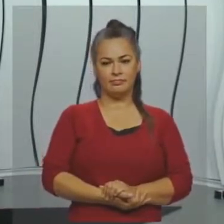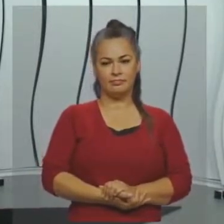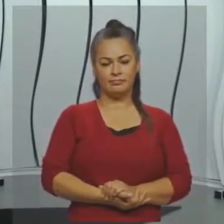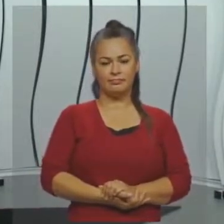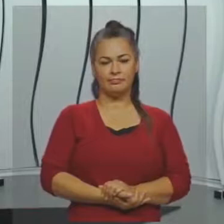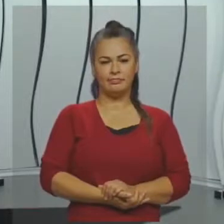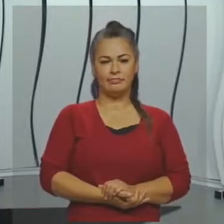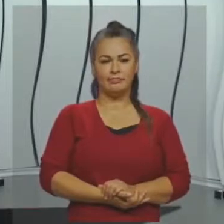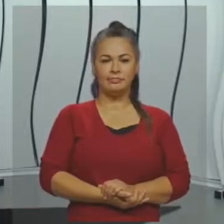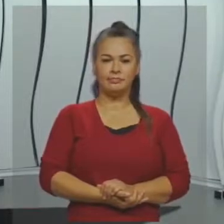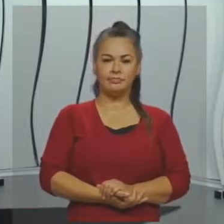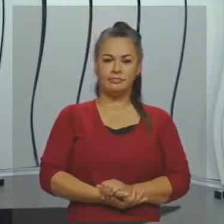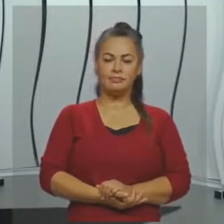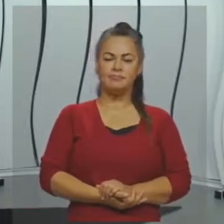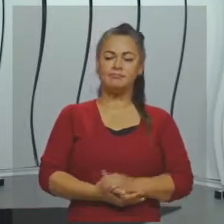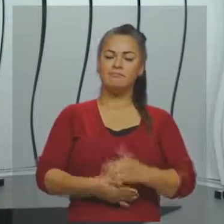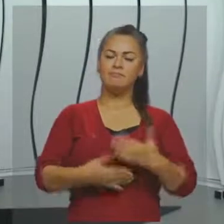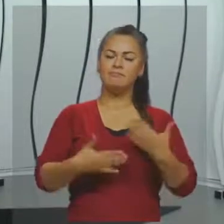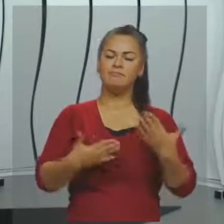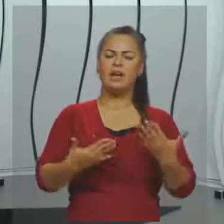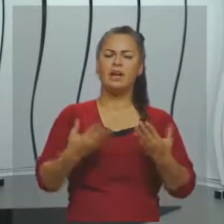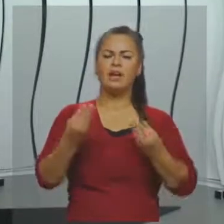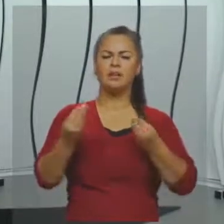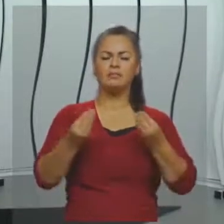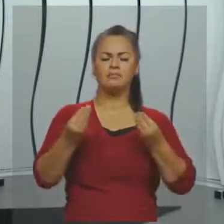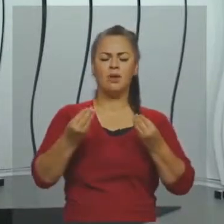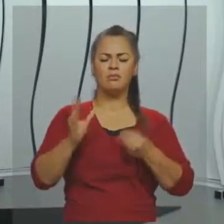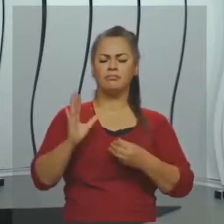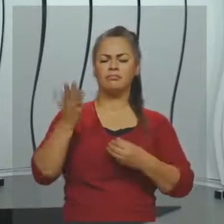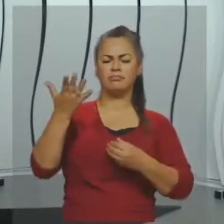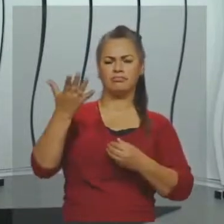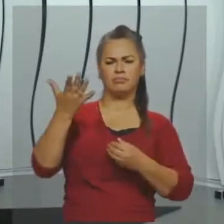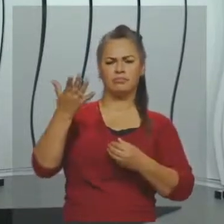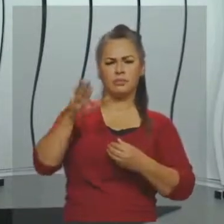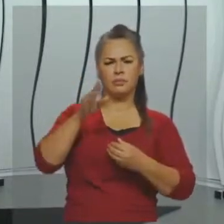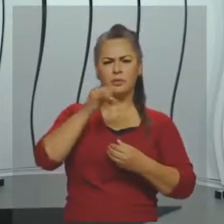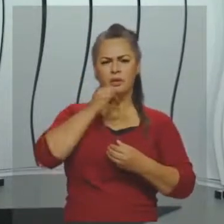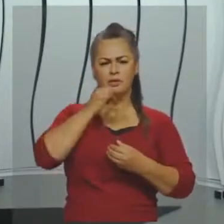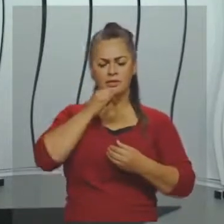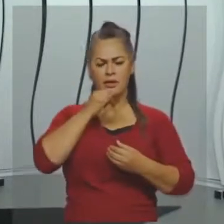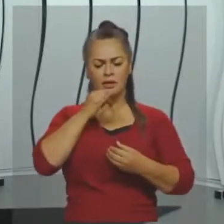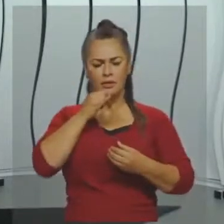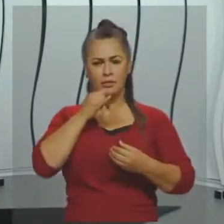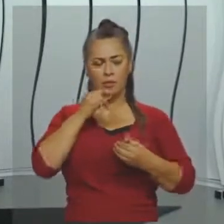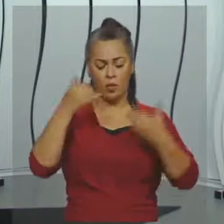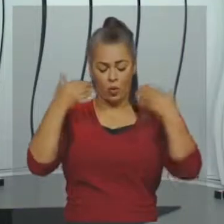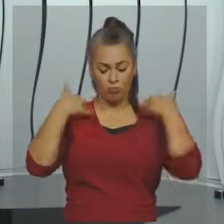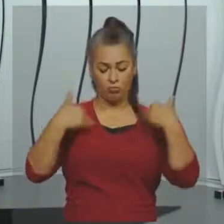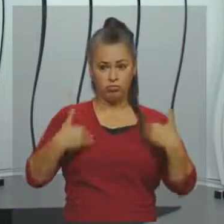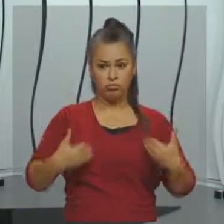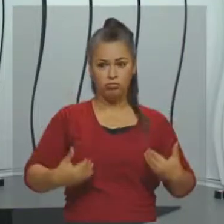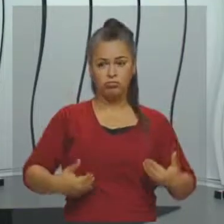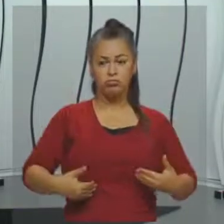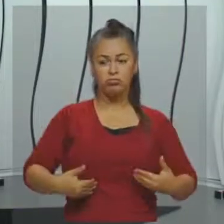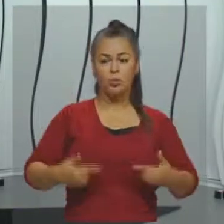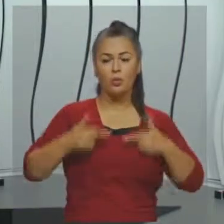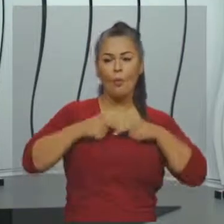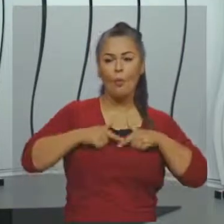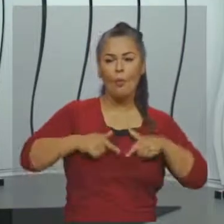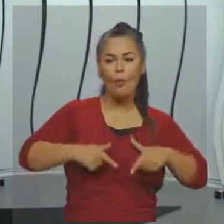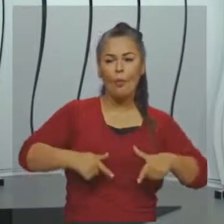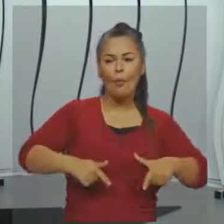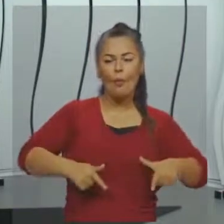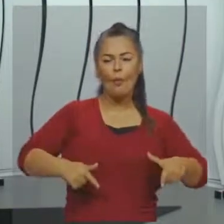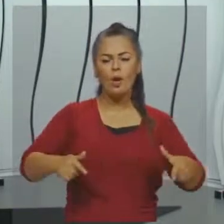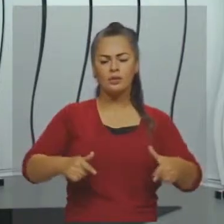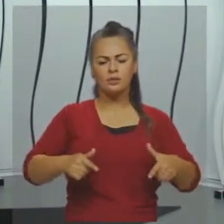Bom, como ocorre esse processo, então, de limpeza no nosso organismo, de extração desses